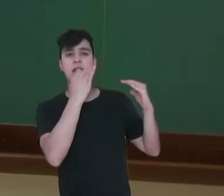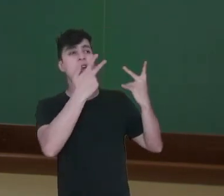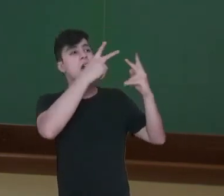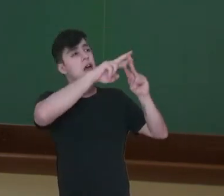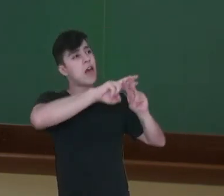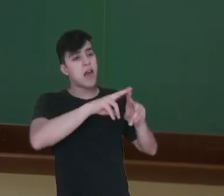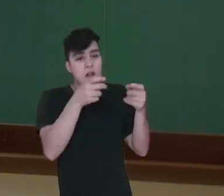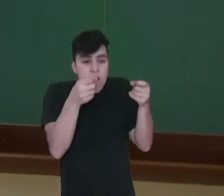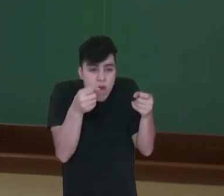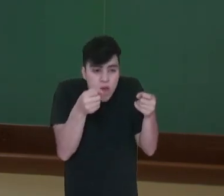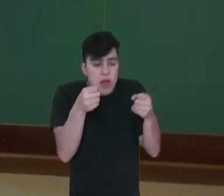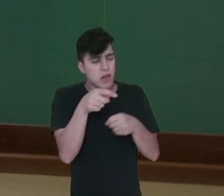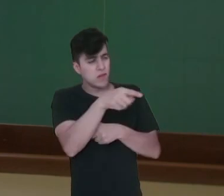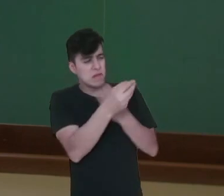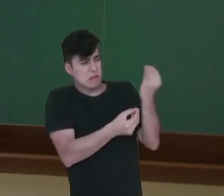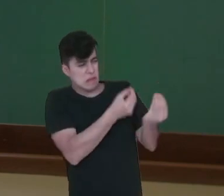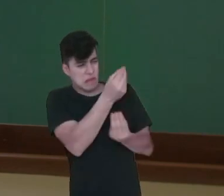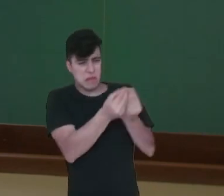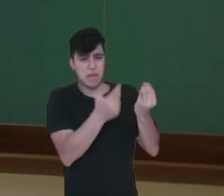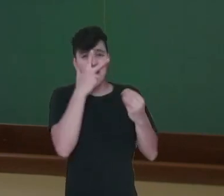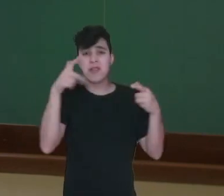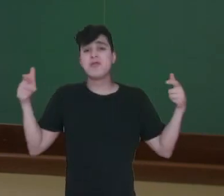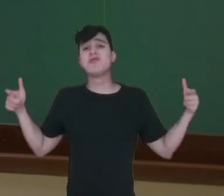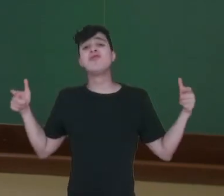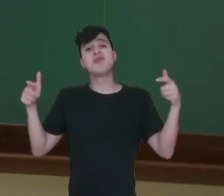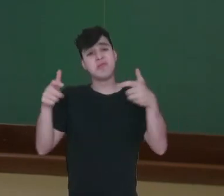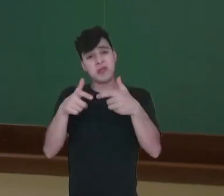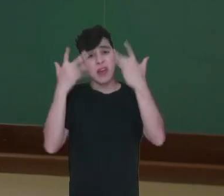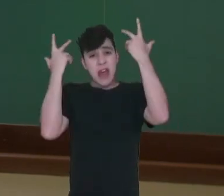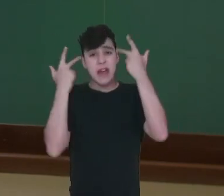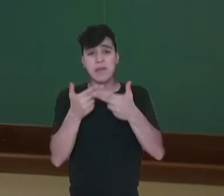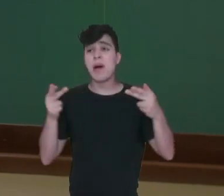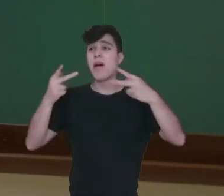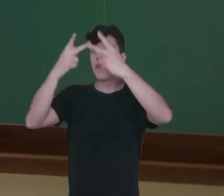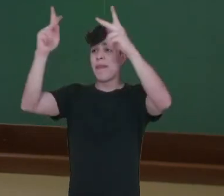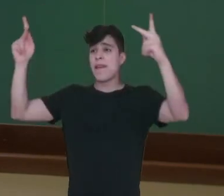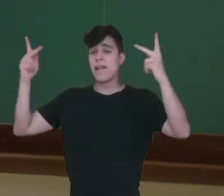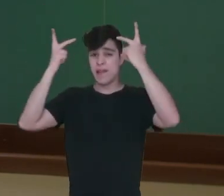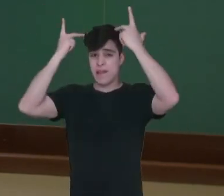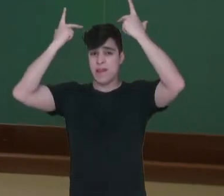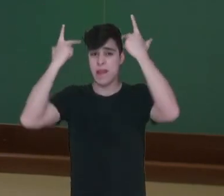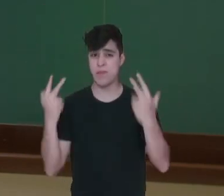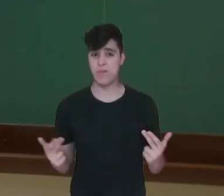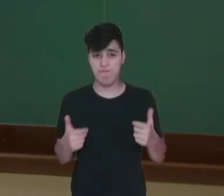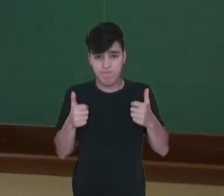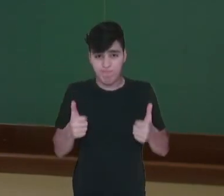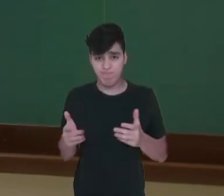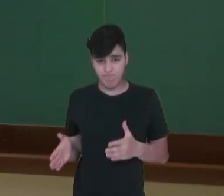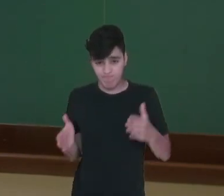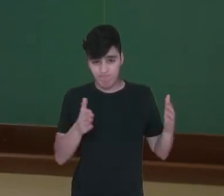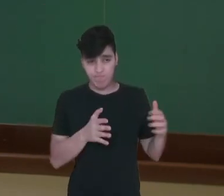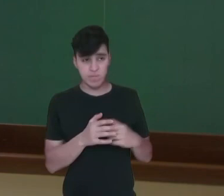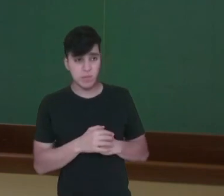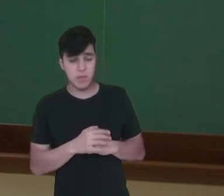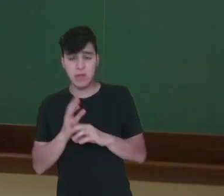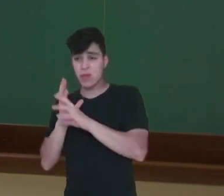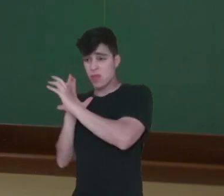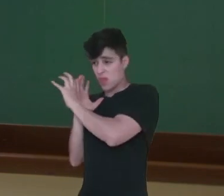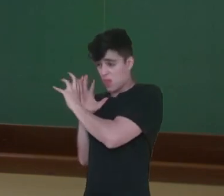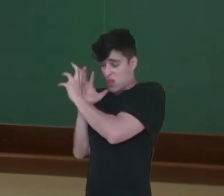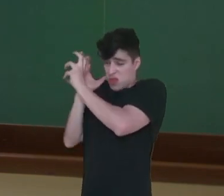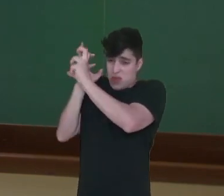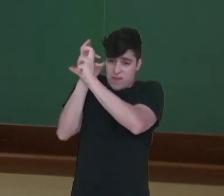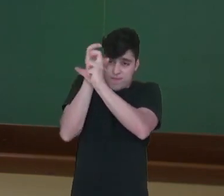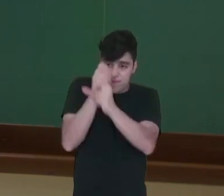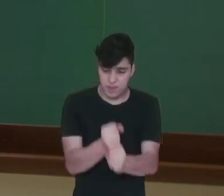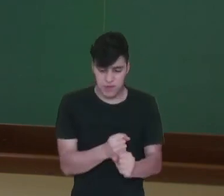diminuindo ainda mais a presença deles no ambiente natural, certo? E retomando um pouquinho o que a gente trabalhou,